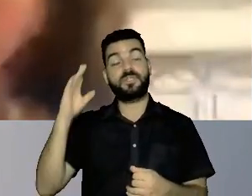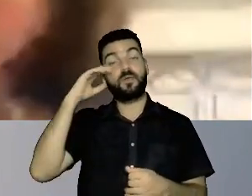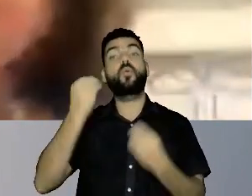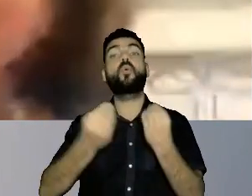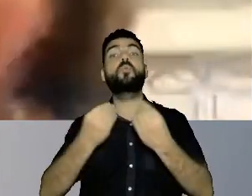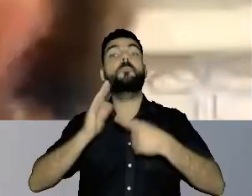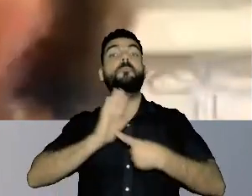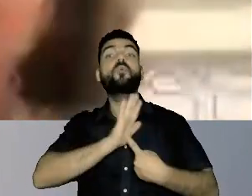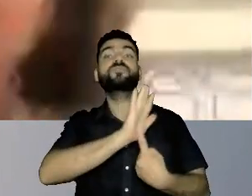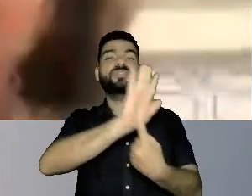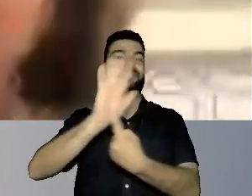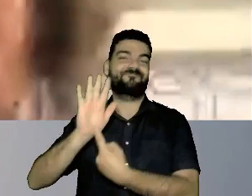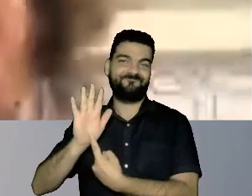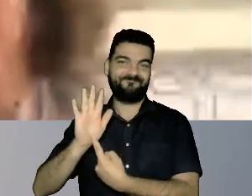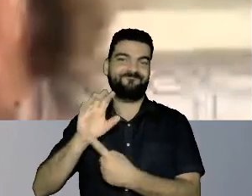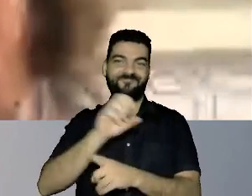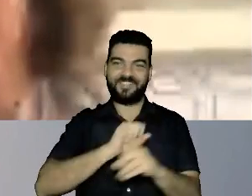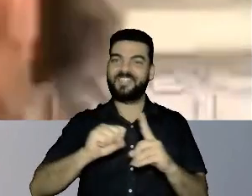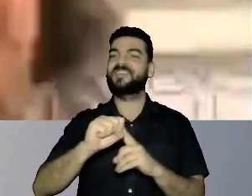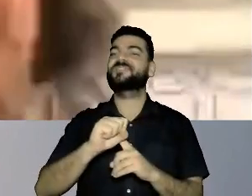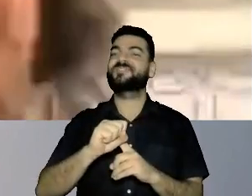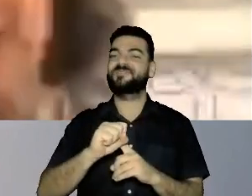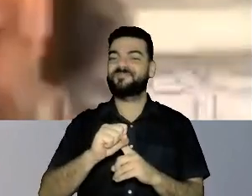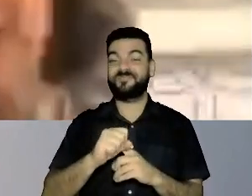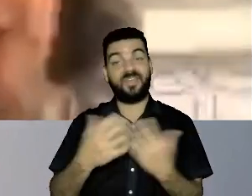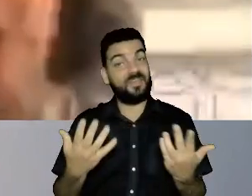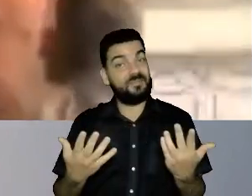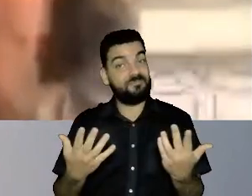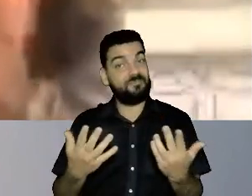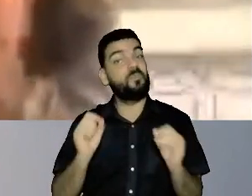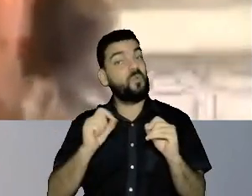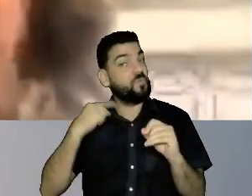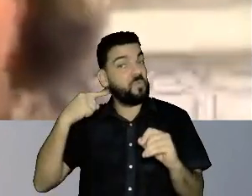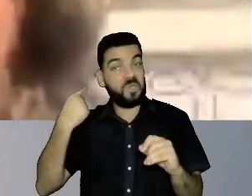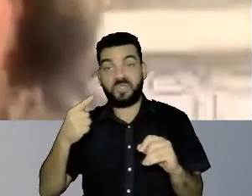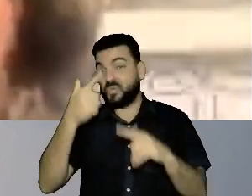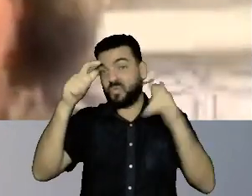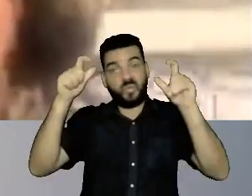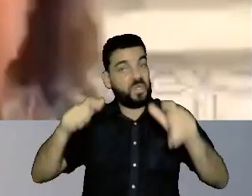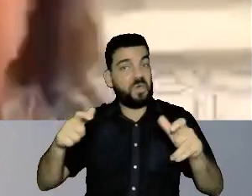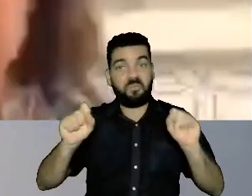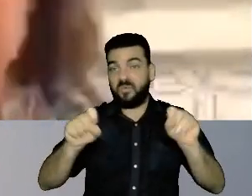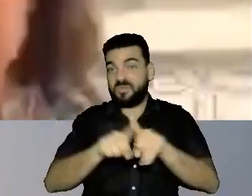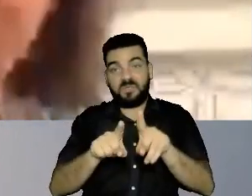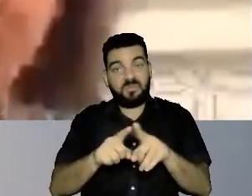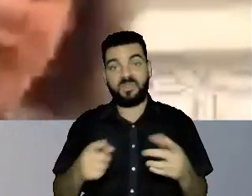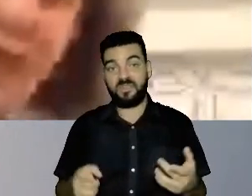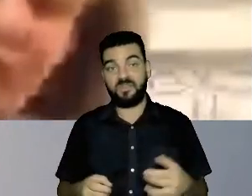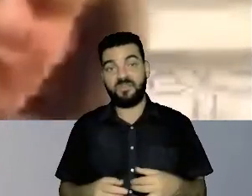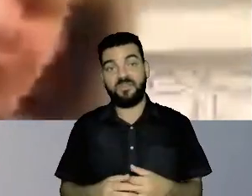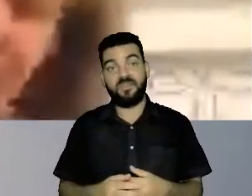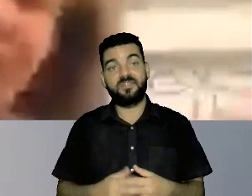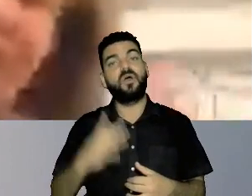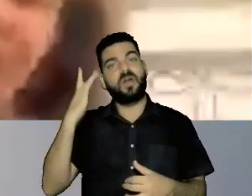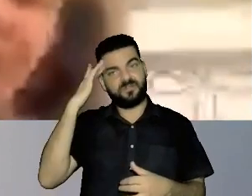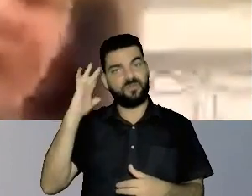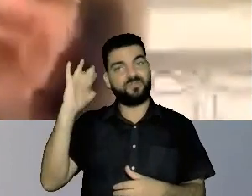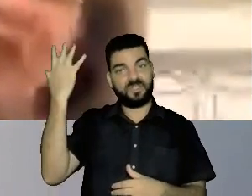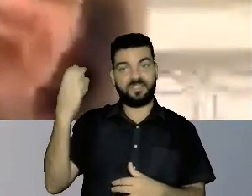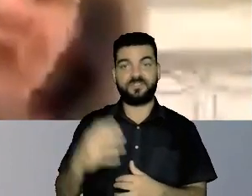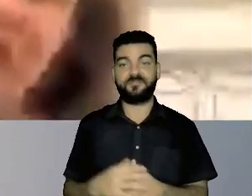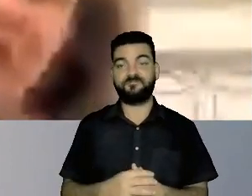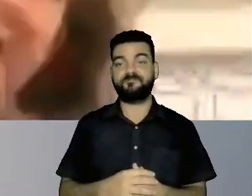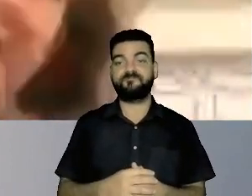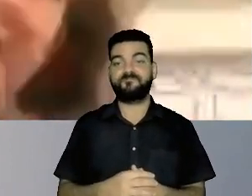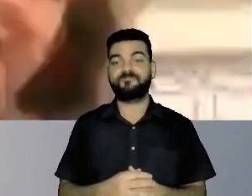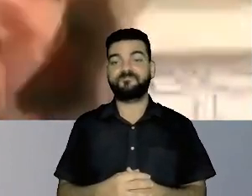essa dificuldade, tanto que de se expor e de ocupar esses outros espaços, como você disse, na